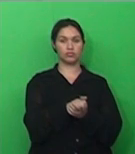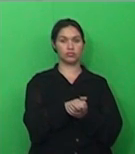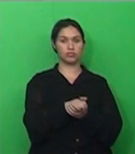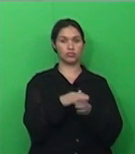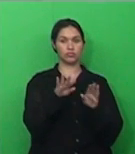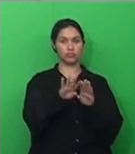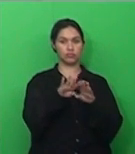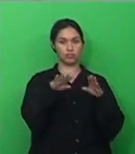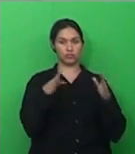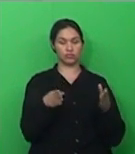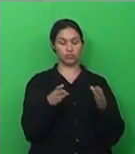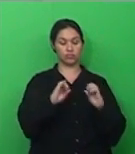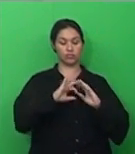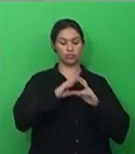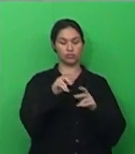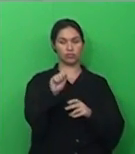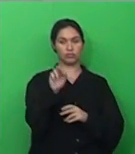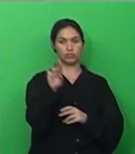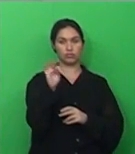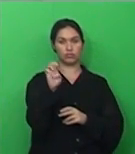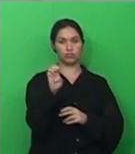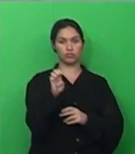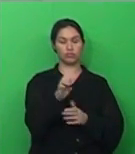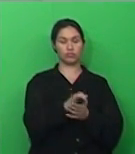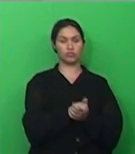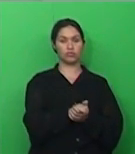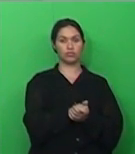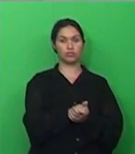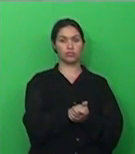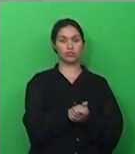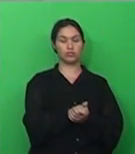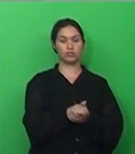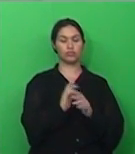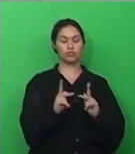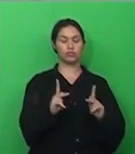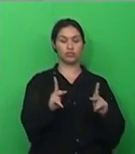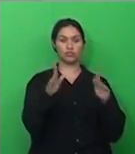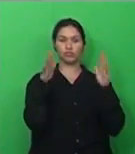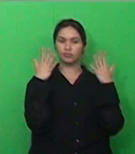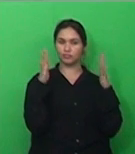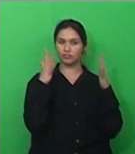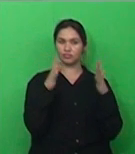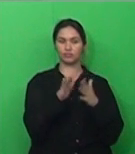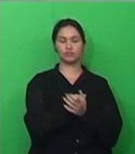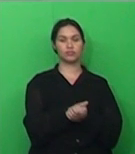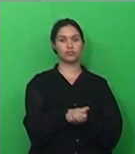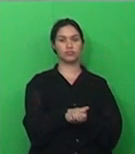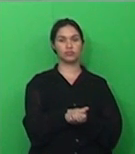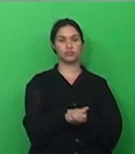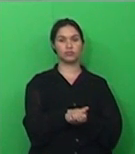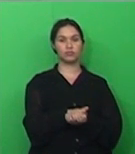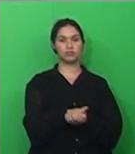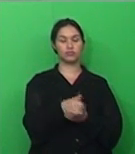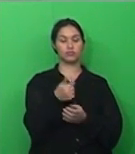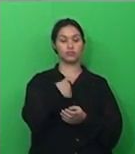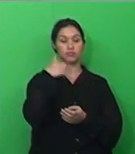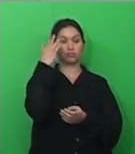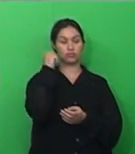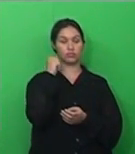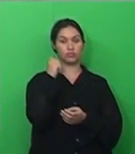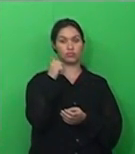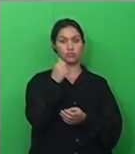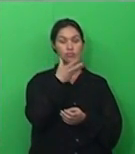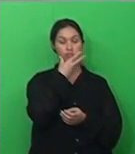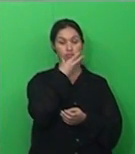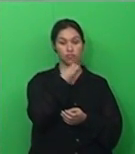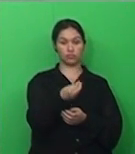do aplauso dos fiéis espectadores. Digo também que não atrás de um grande homem, mas a seu lado, e muitas vezes bem à